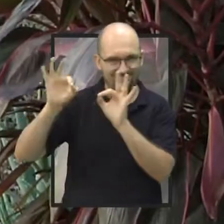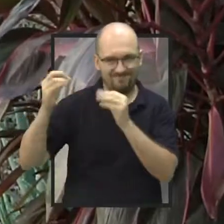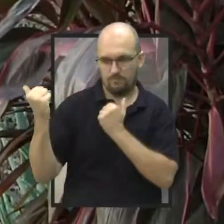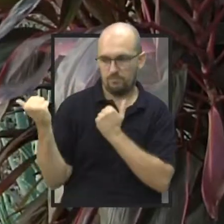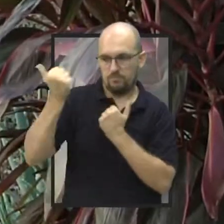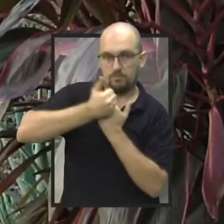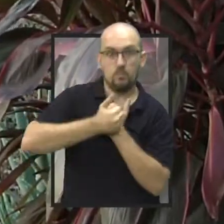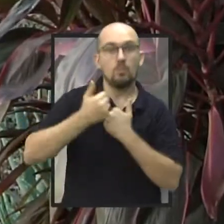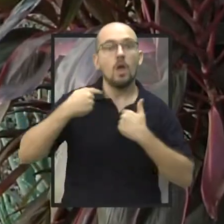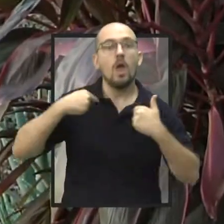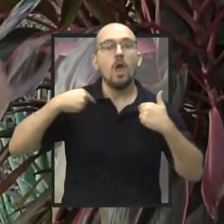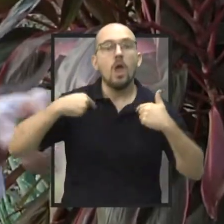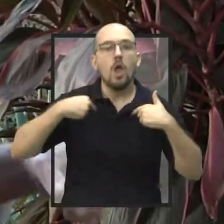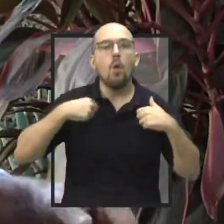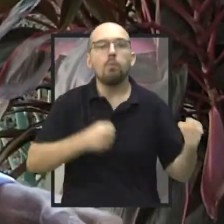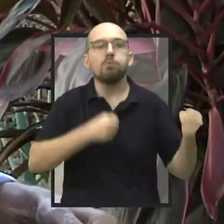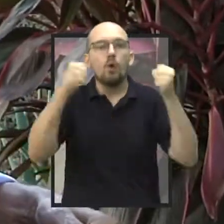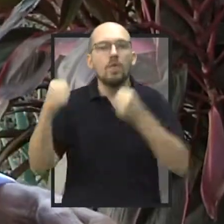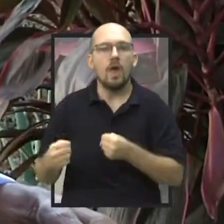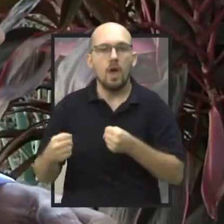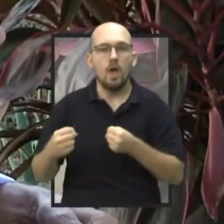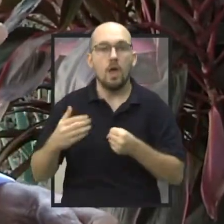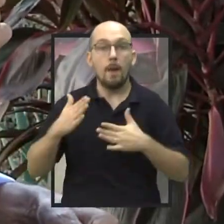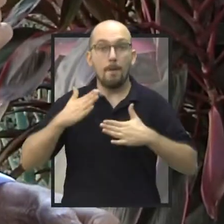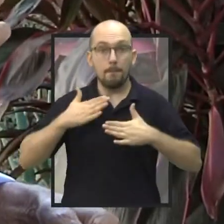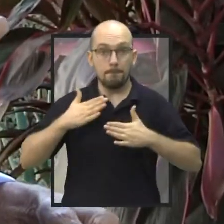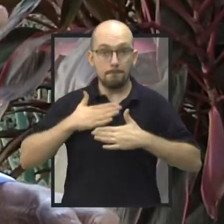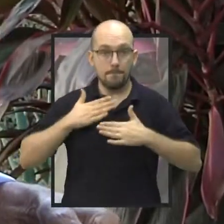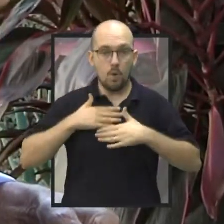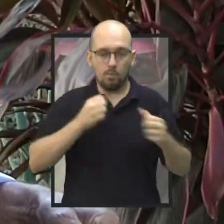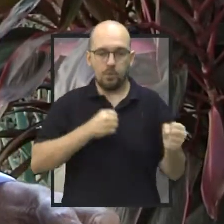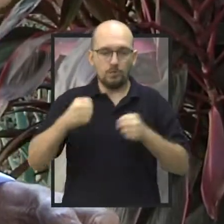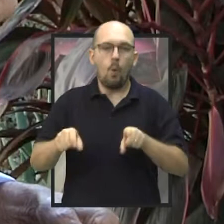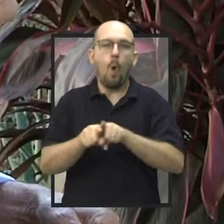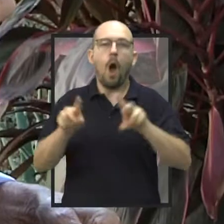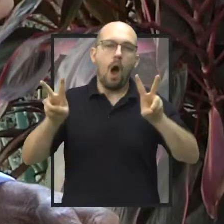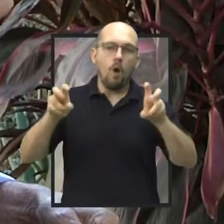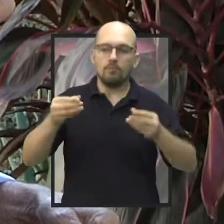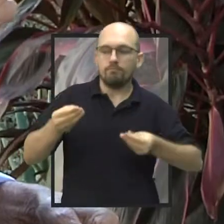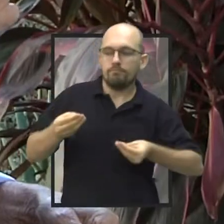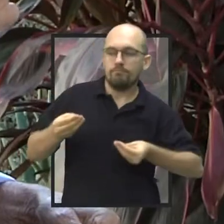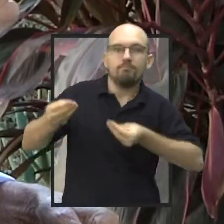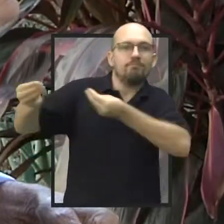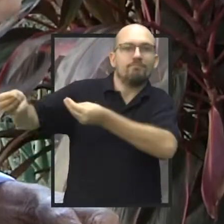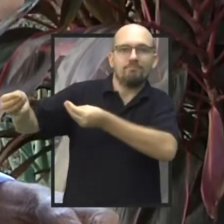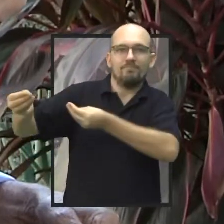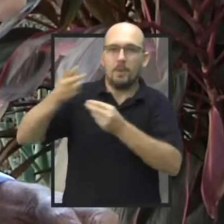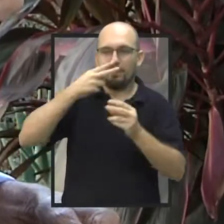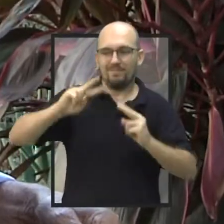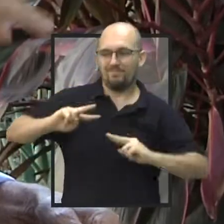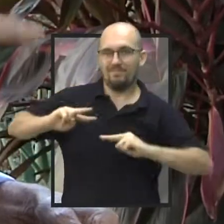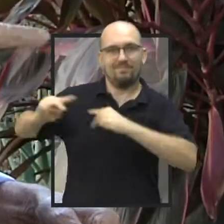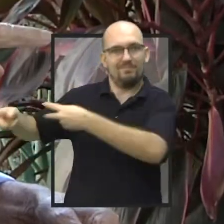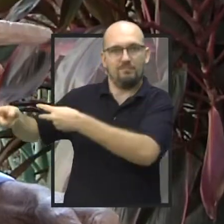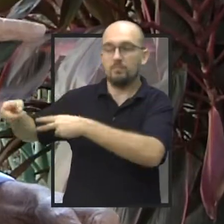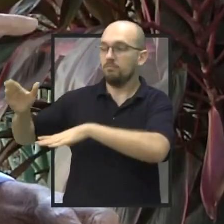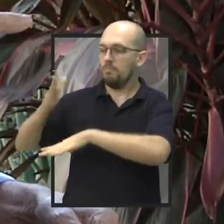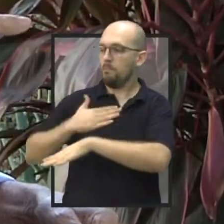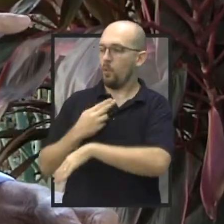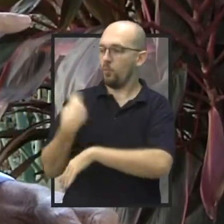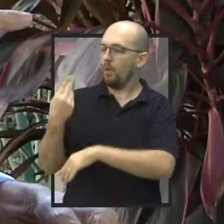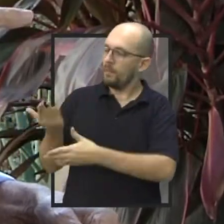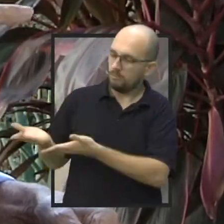poder, mas eu delego o meu poder para que ele faça em meu nome. Então veja